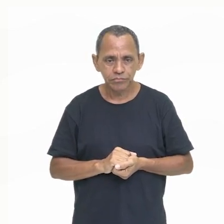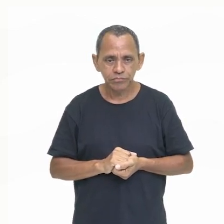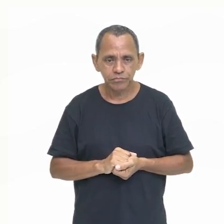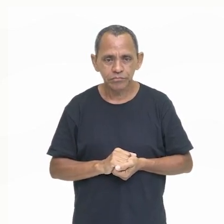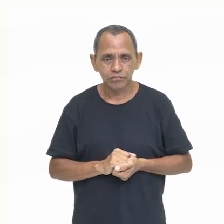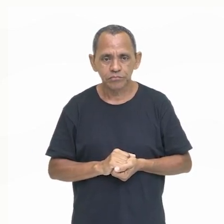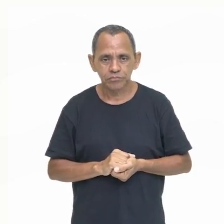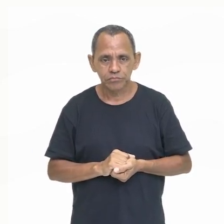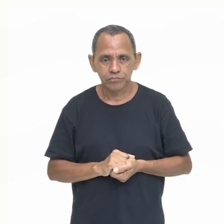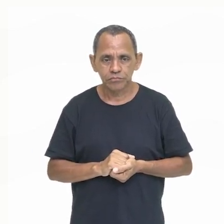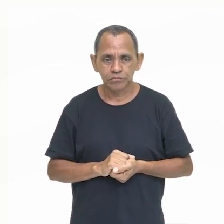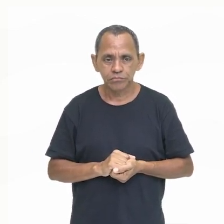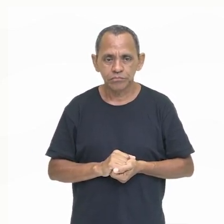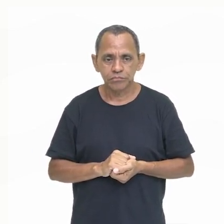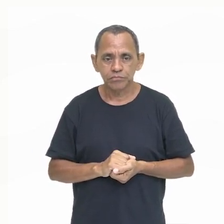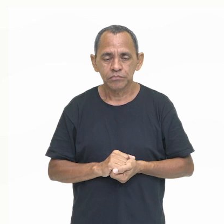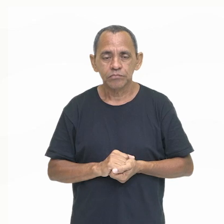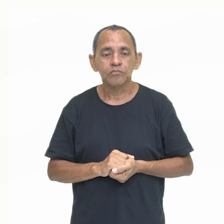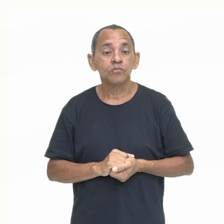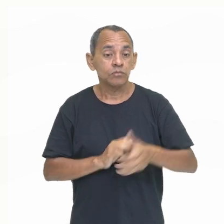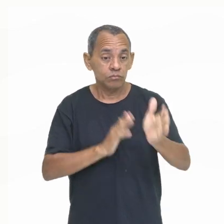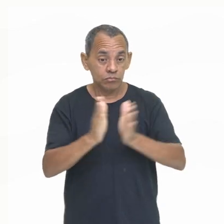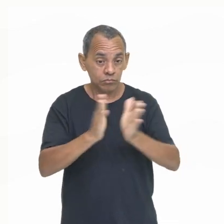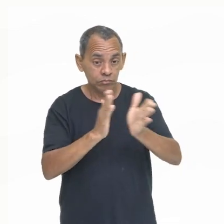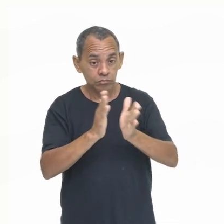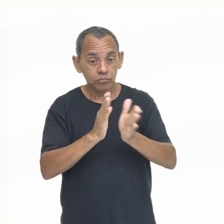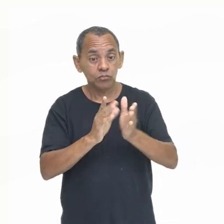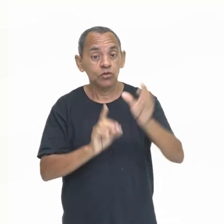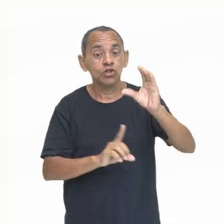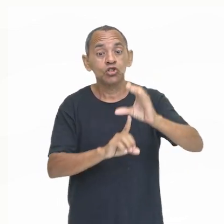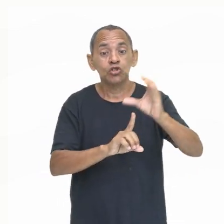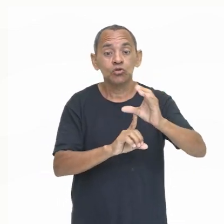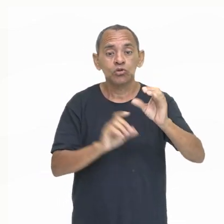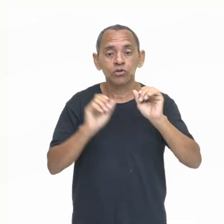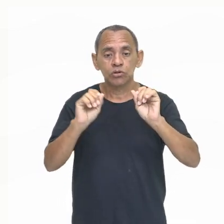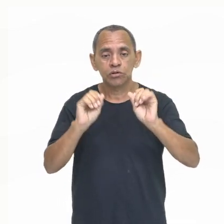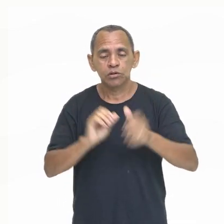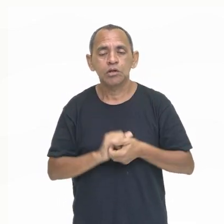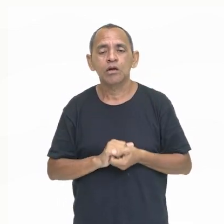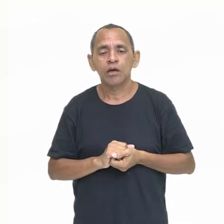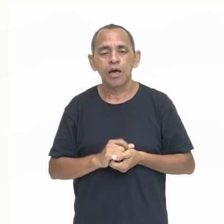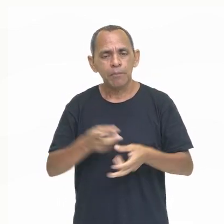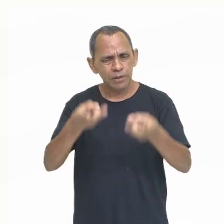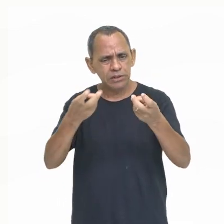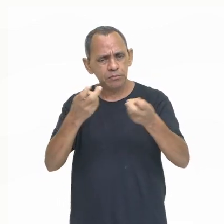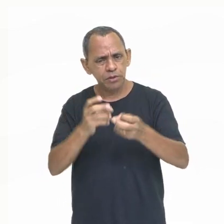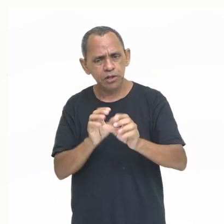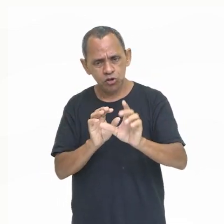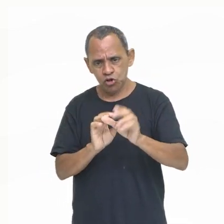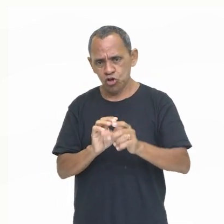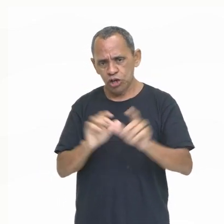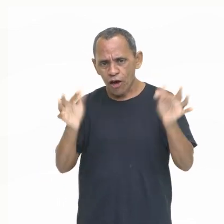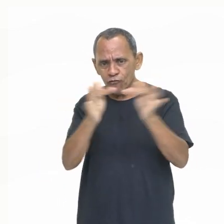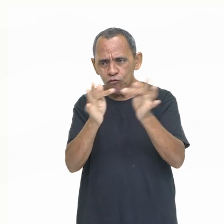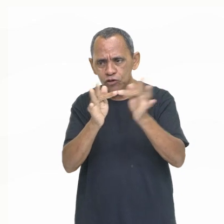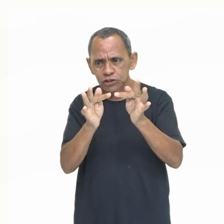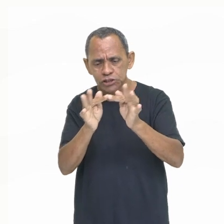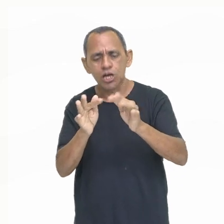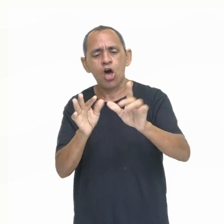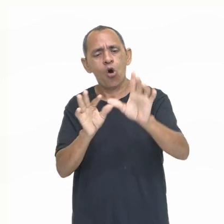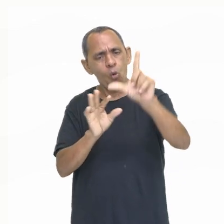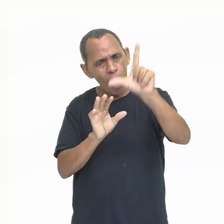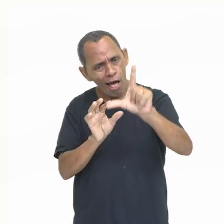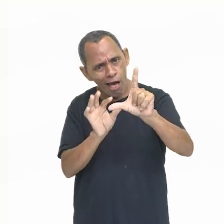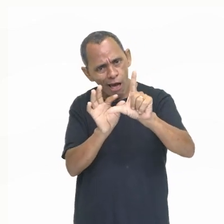aqui. Ó. Os intervalos do domínio em que a função é crescente. Pessoal, olhando para o gráfico, a função